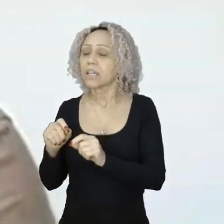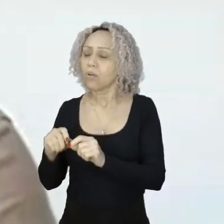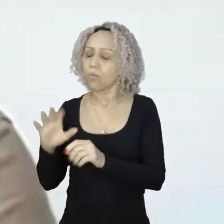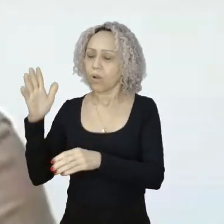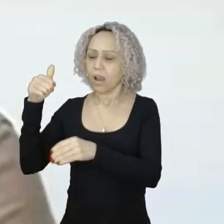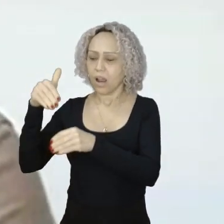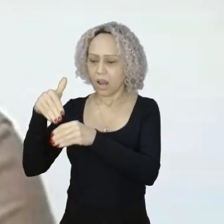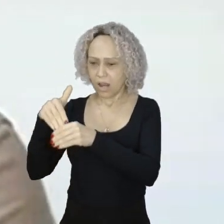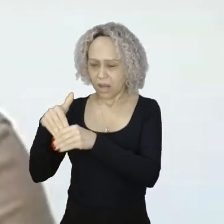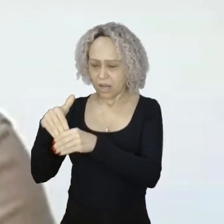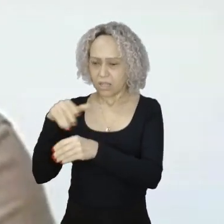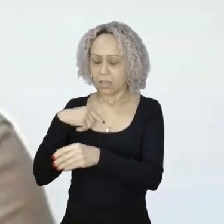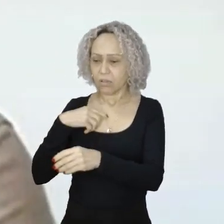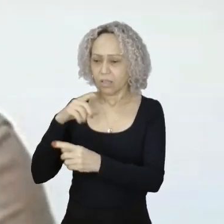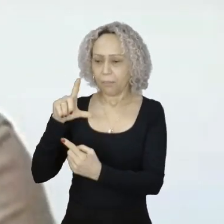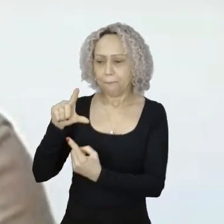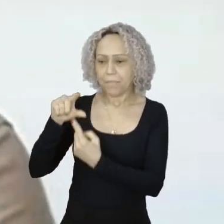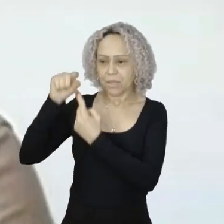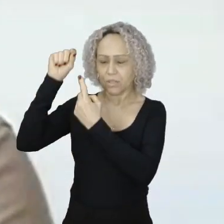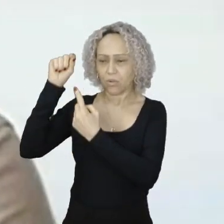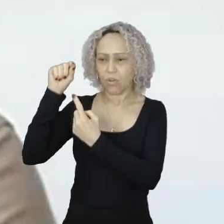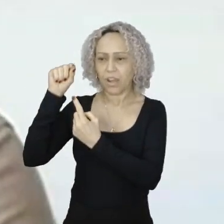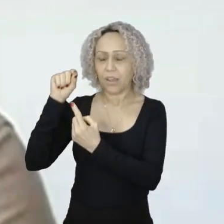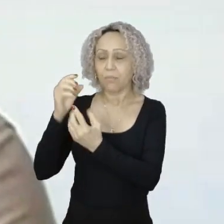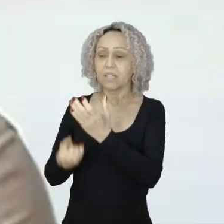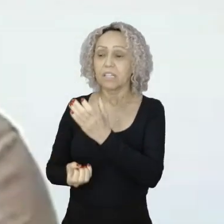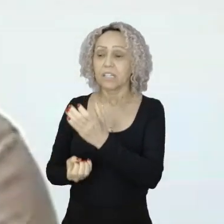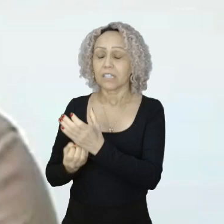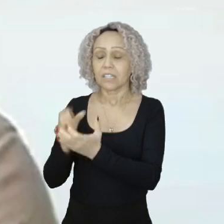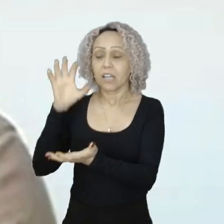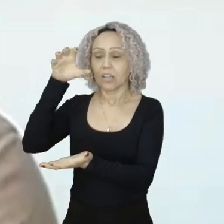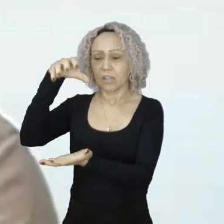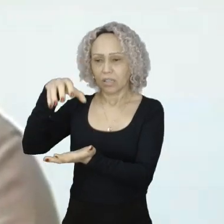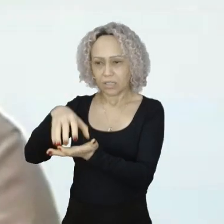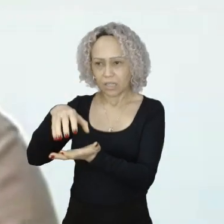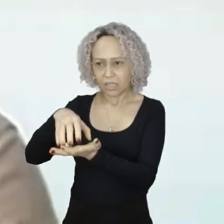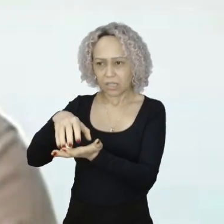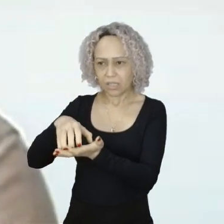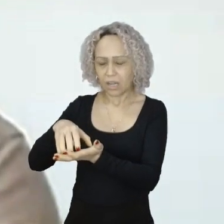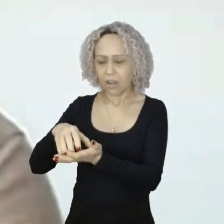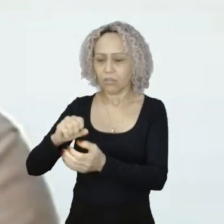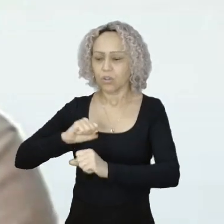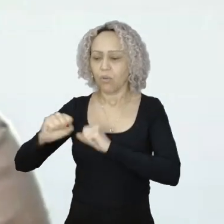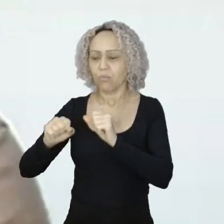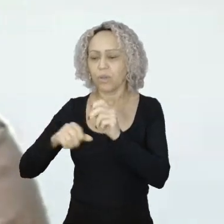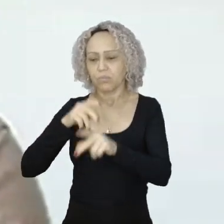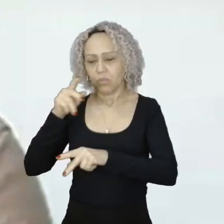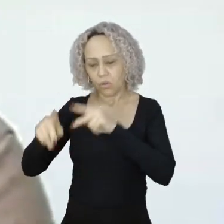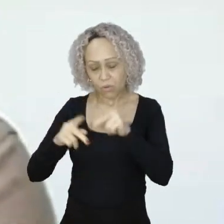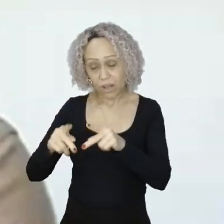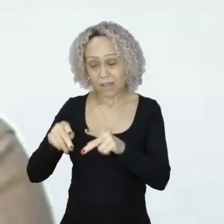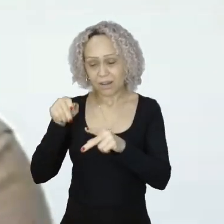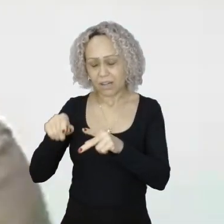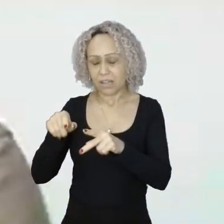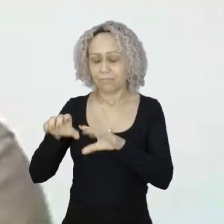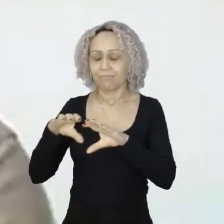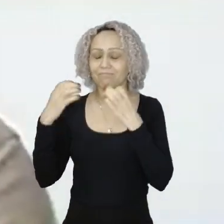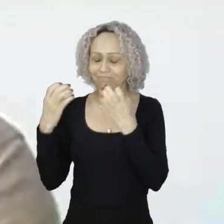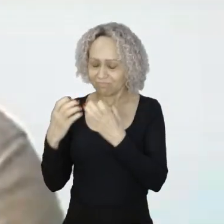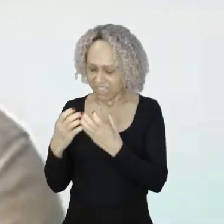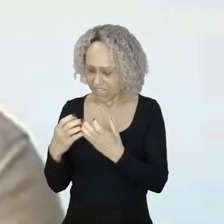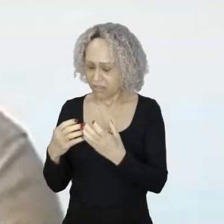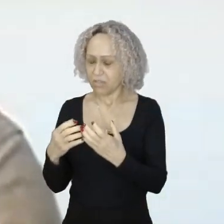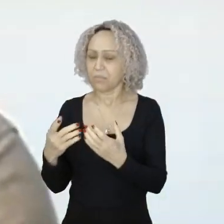conduzindo a nossa Central de Movimentos Populares. Foi um congresso que teve muita programação cultural, muito debate político. O Henrique Fontana